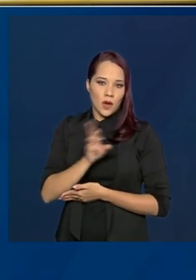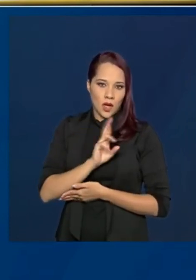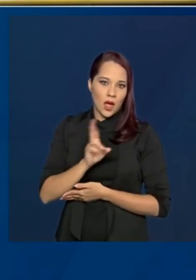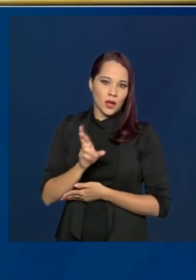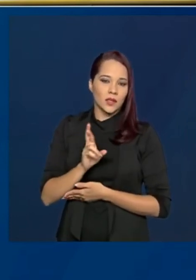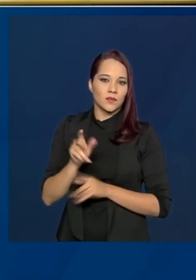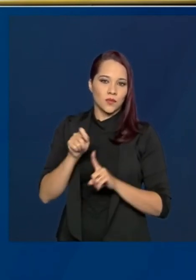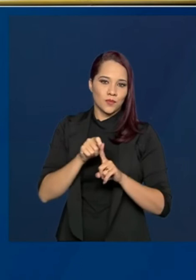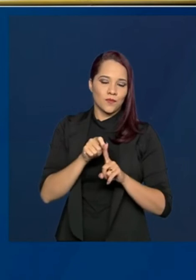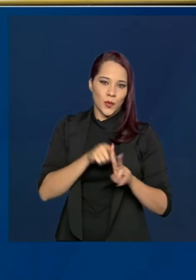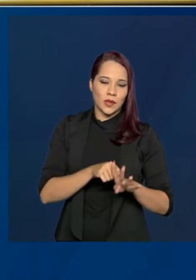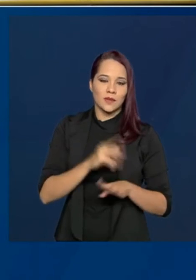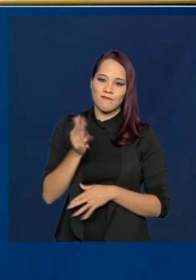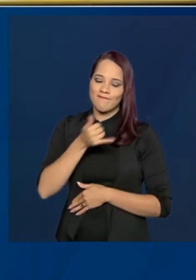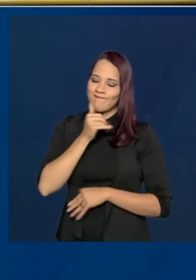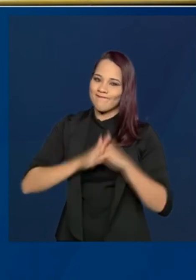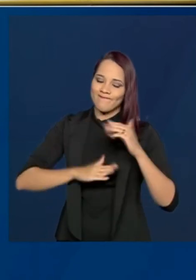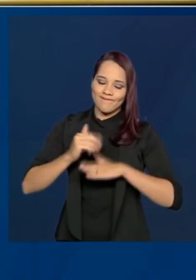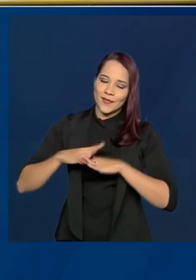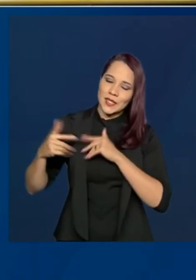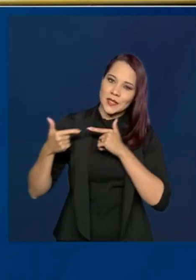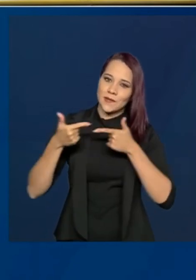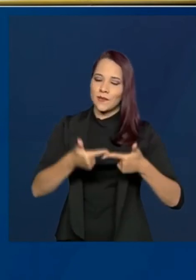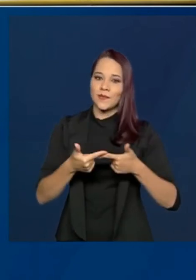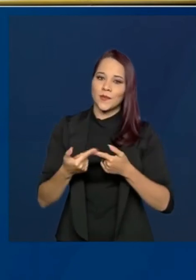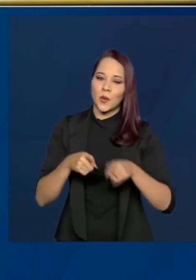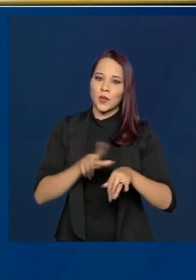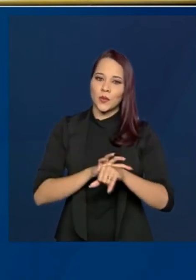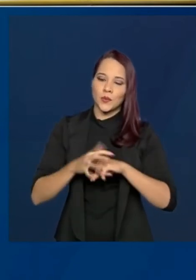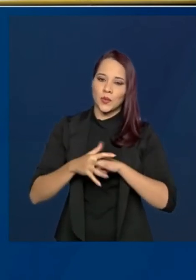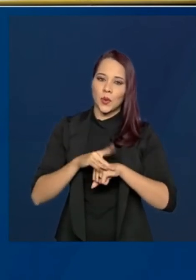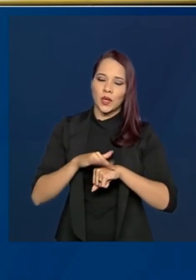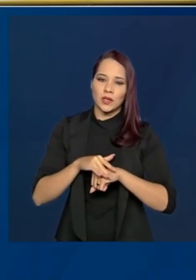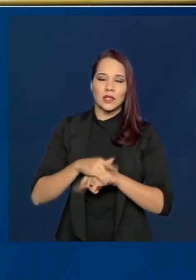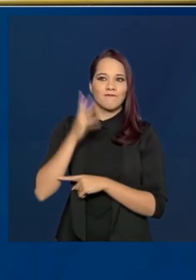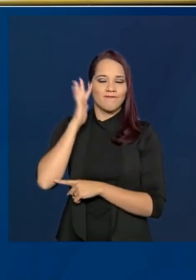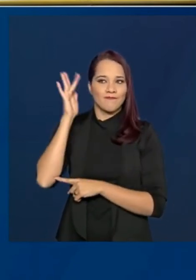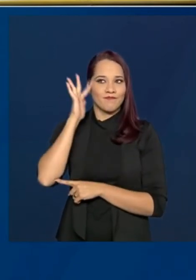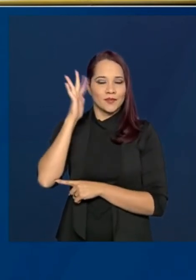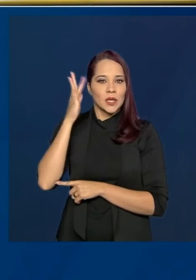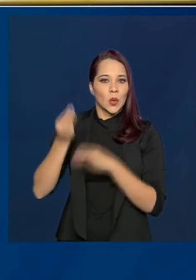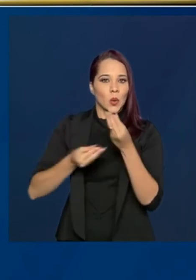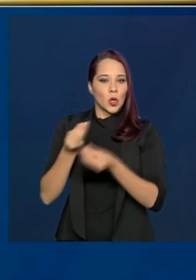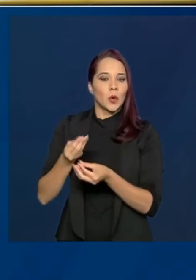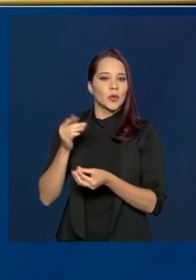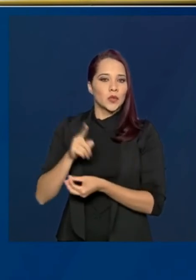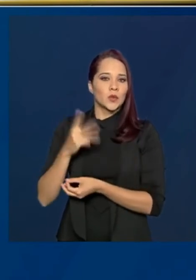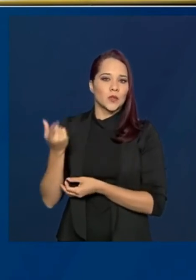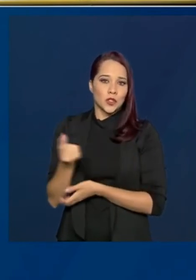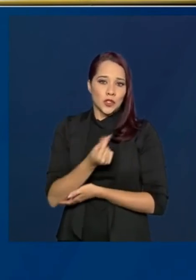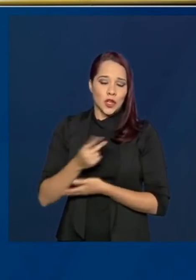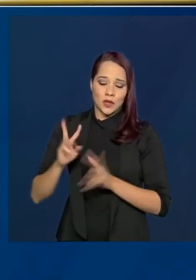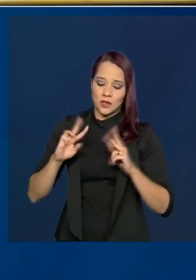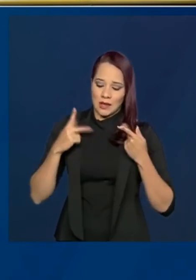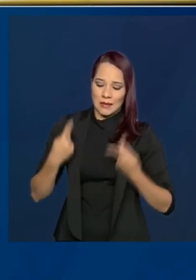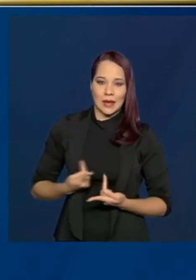realidade triste para profissionais que se dedicam ao enfrentamento da doença. Isso nos leva também a fazer uma reflexão sobre os nossos recursos